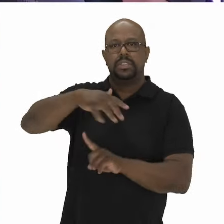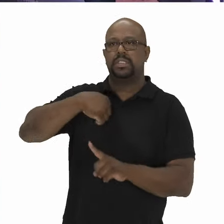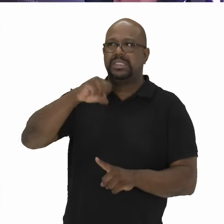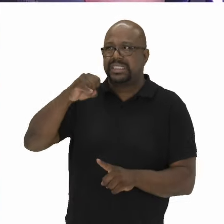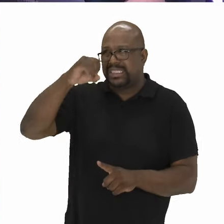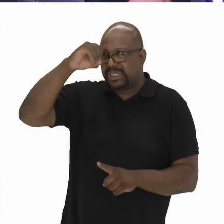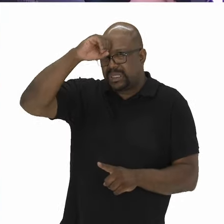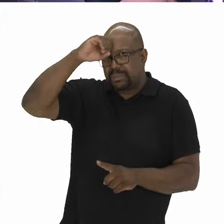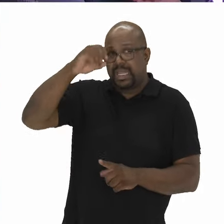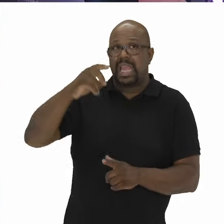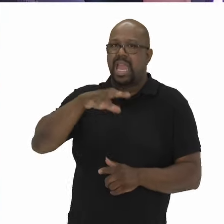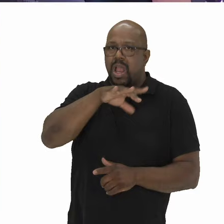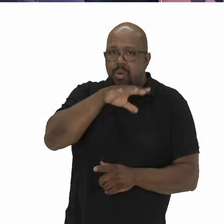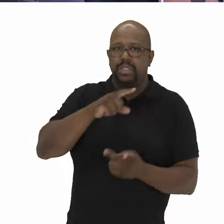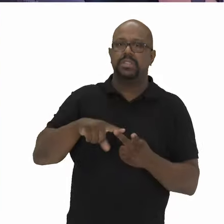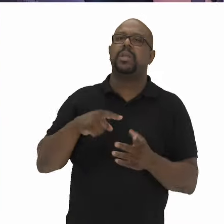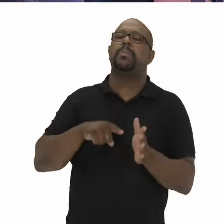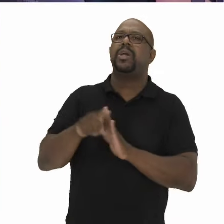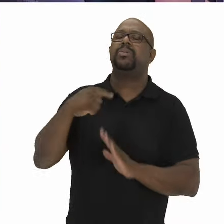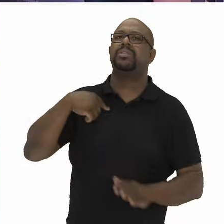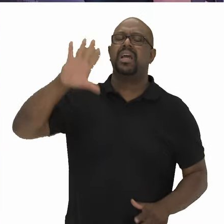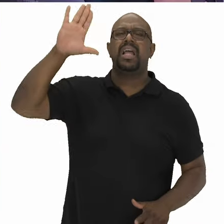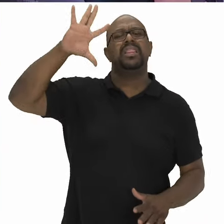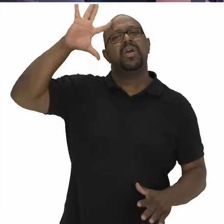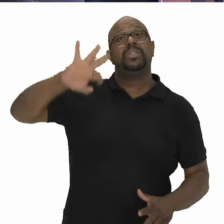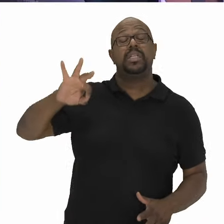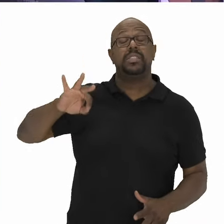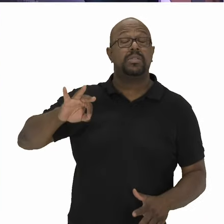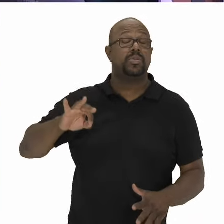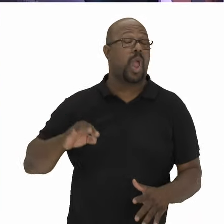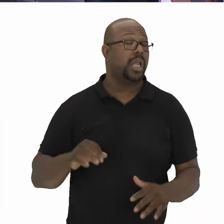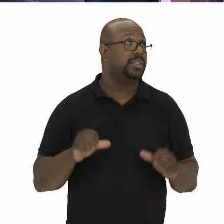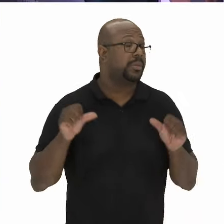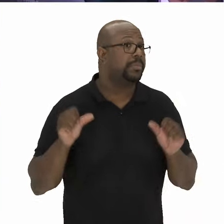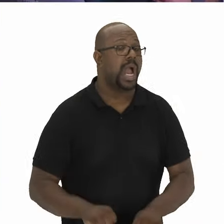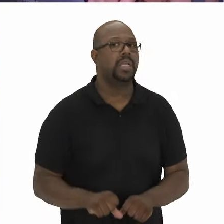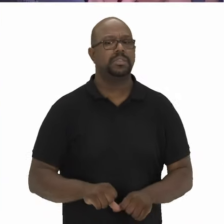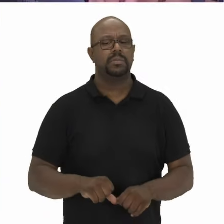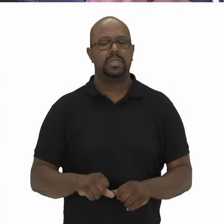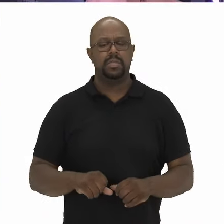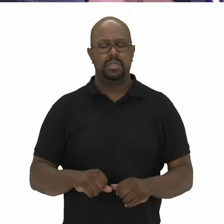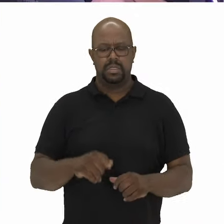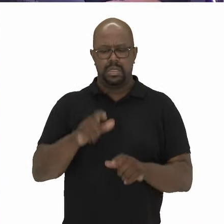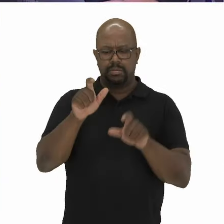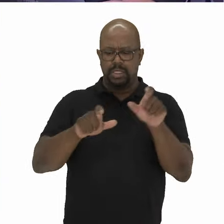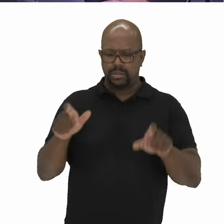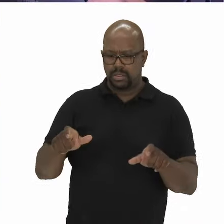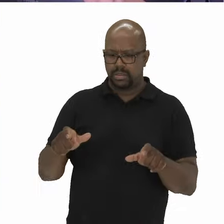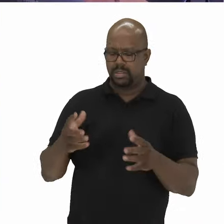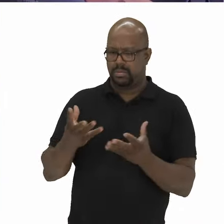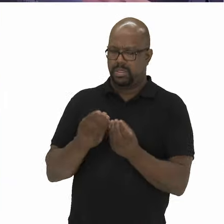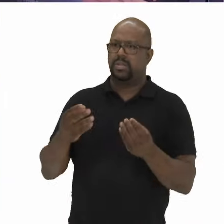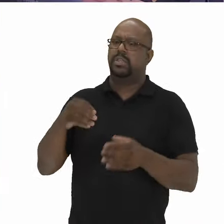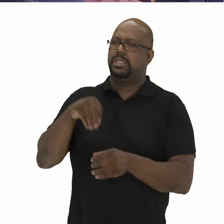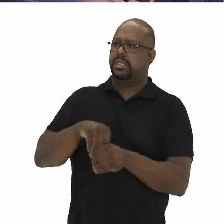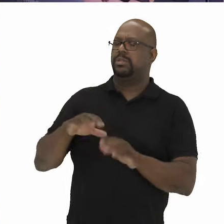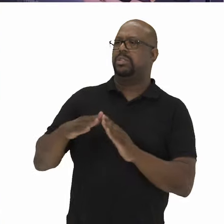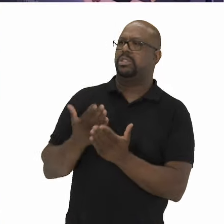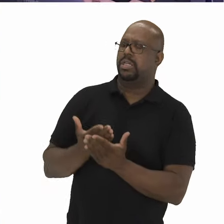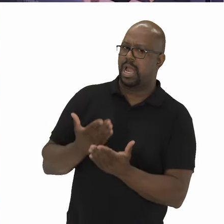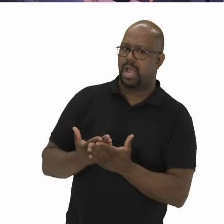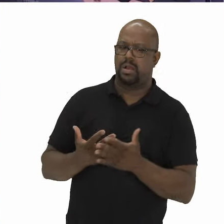saber é ruim perguntar e falar não entendi é um um fracasso e as pessoas muitas